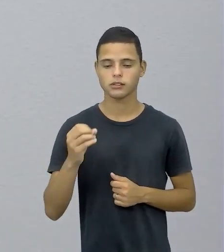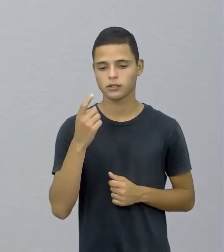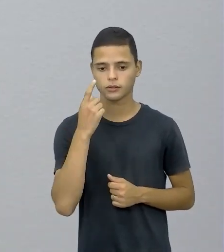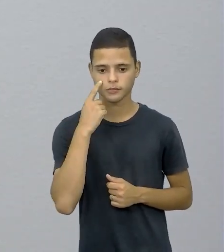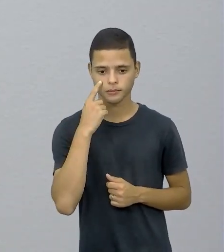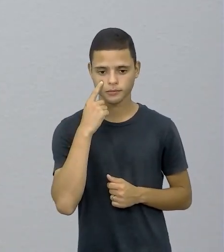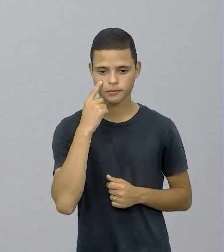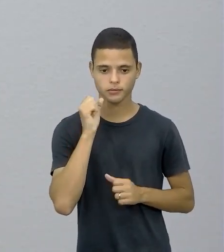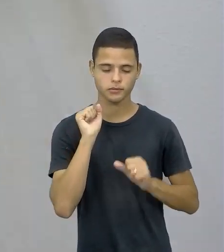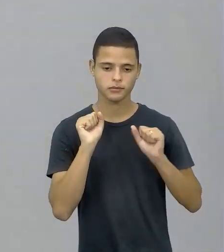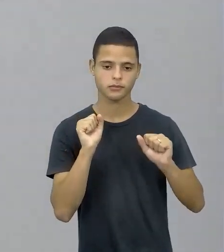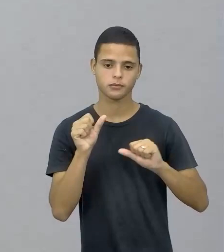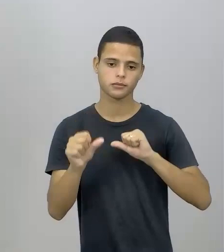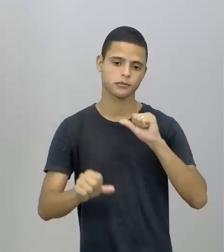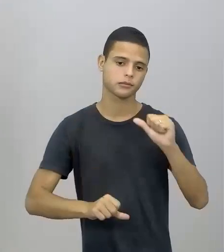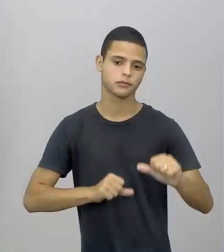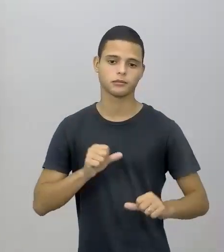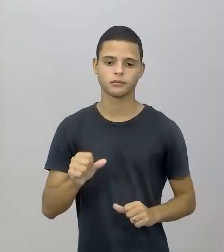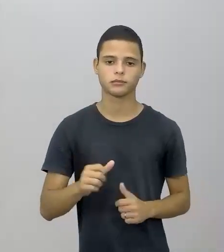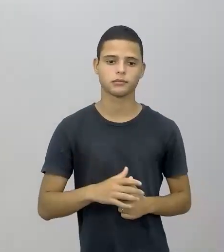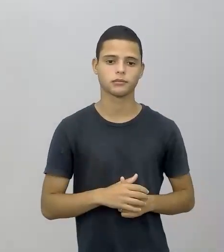volta. Pode virar, Vai Mauro. virar? 1, 2, 3 e...